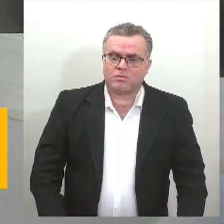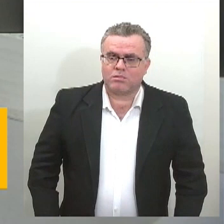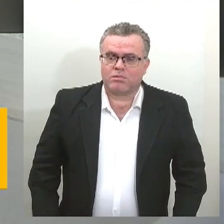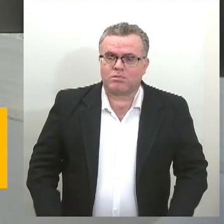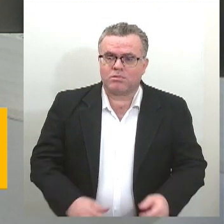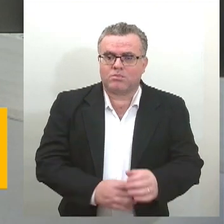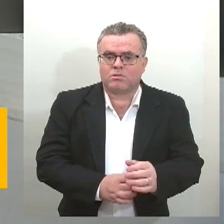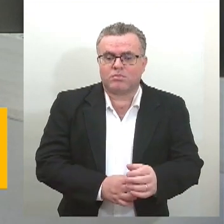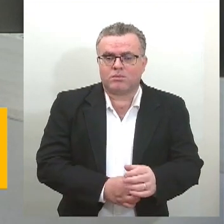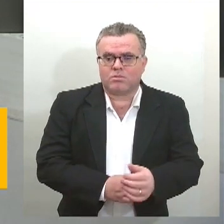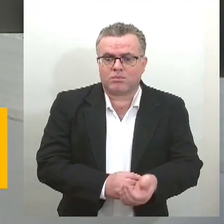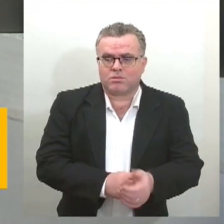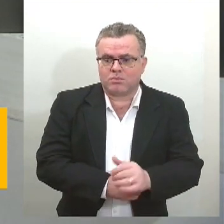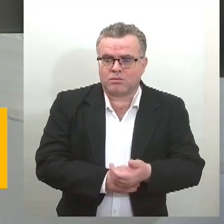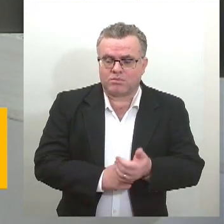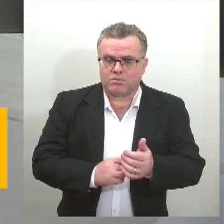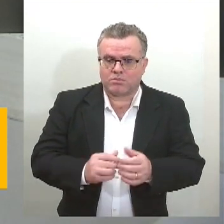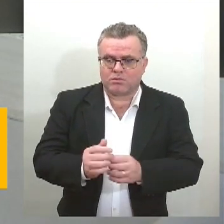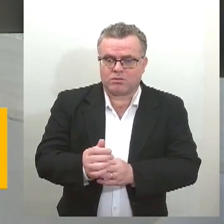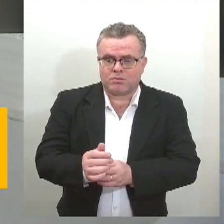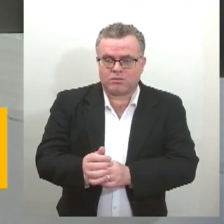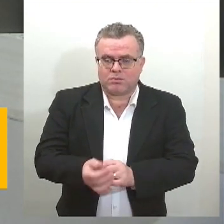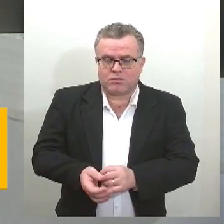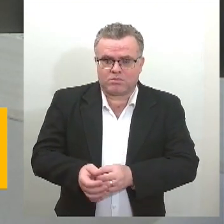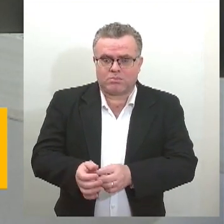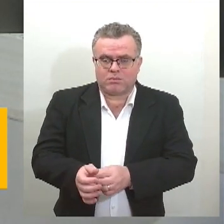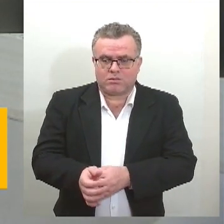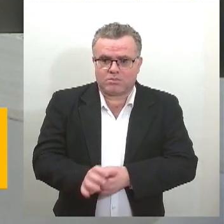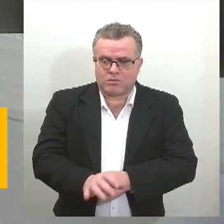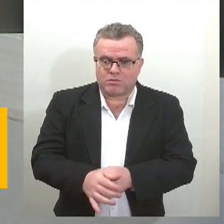ressonância como é a Assembleia Legislativa de Sergipe?